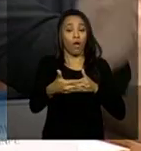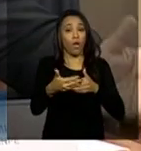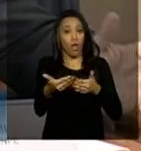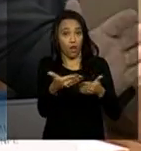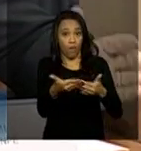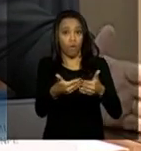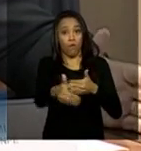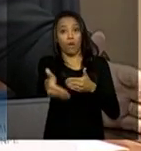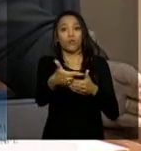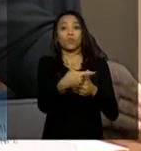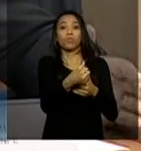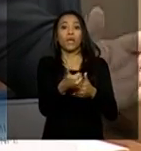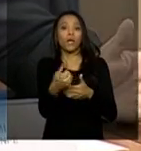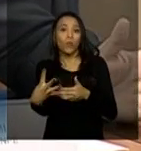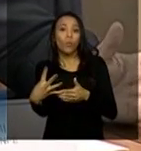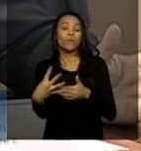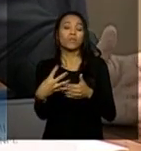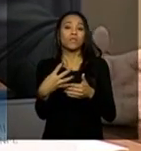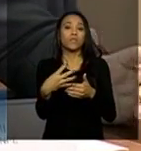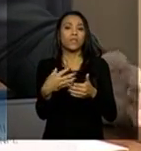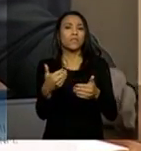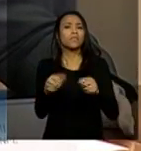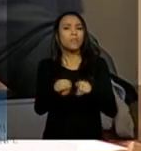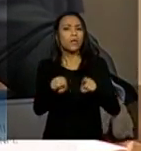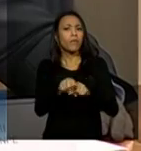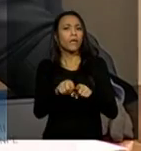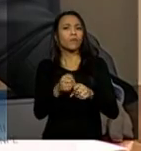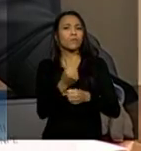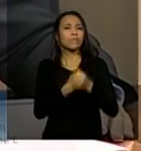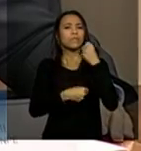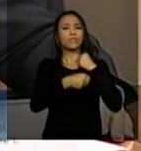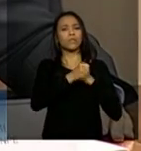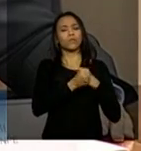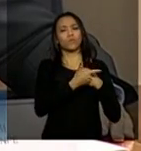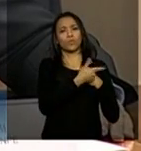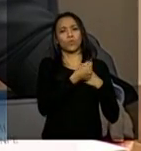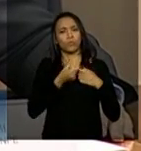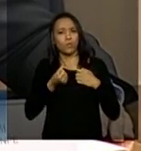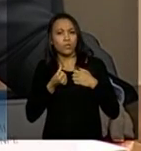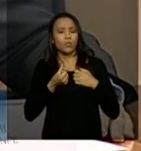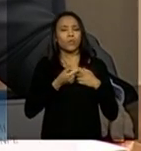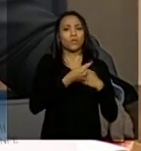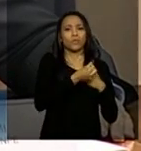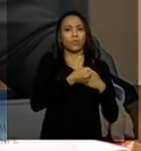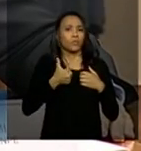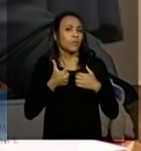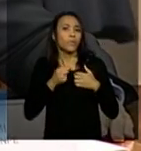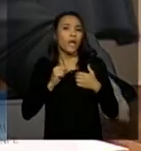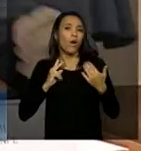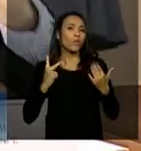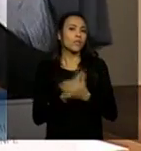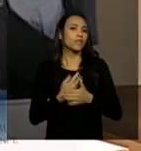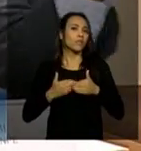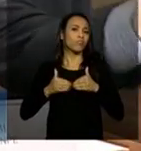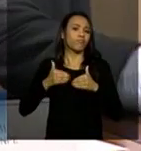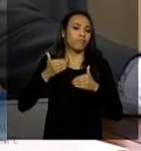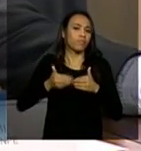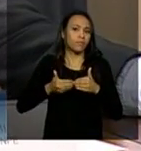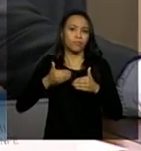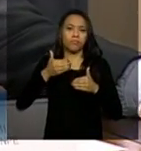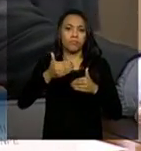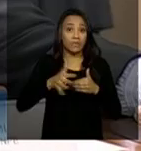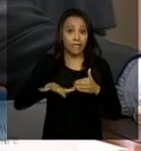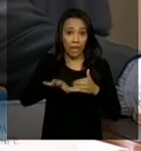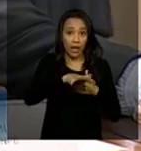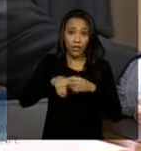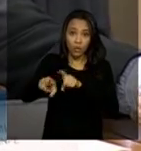e também os anos de 2091. Então, a gente vai ter uma ideia, ao longo do tempo, como é que se dá essa evolução, tanto da